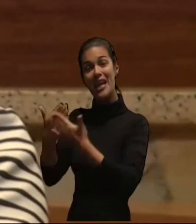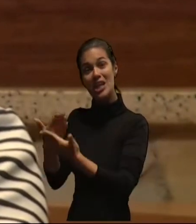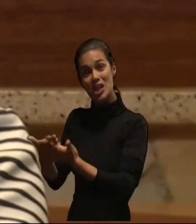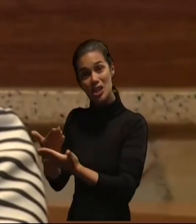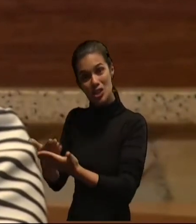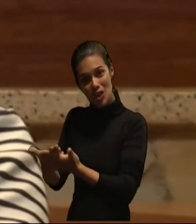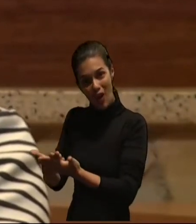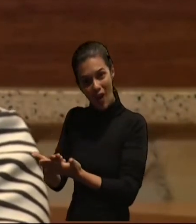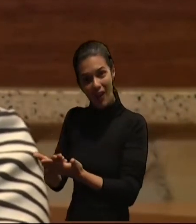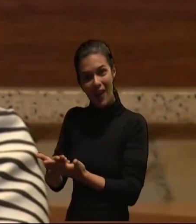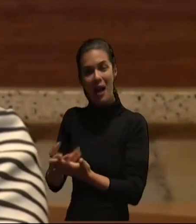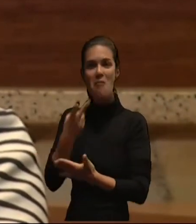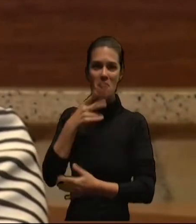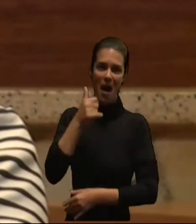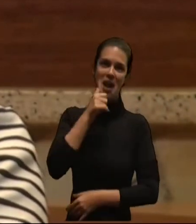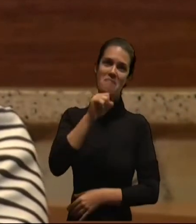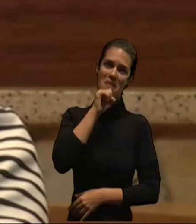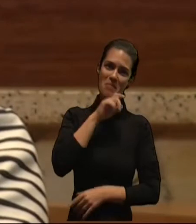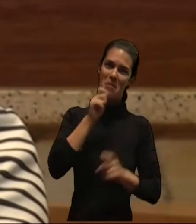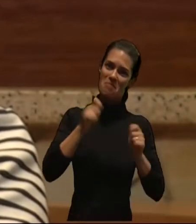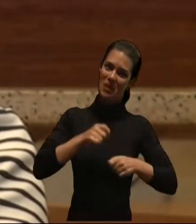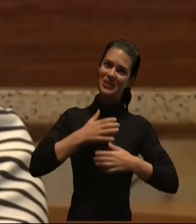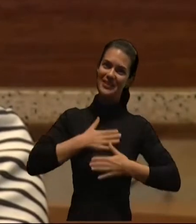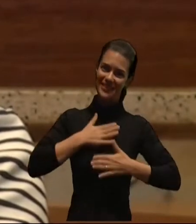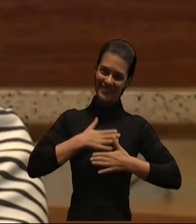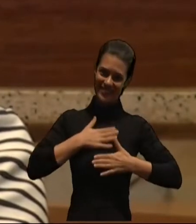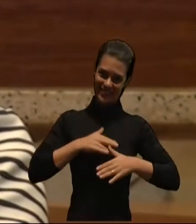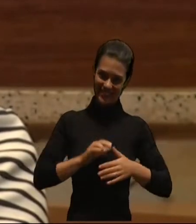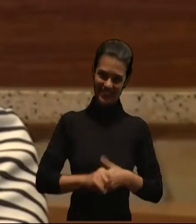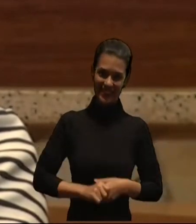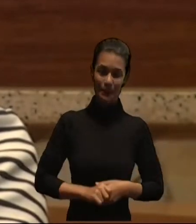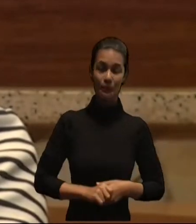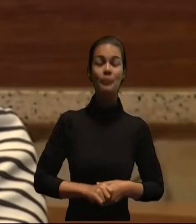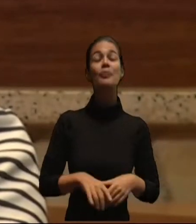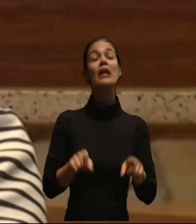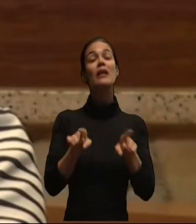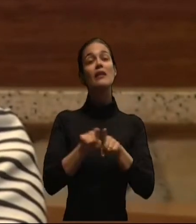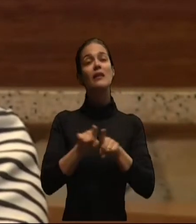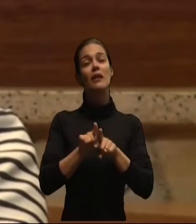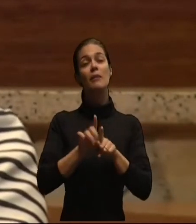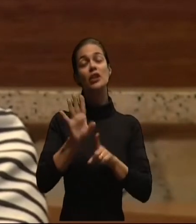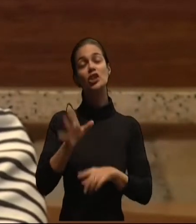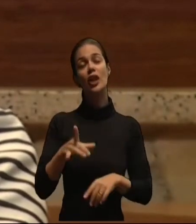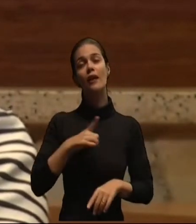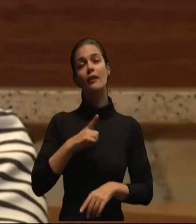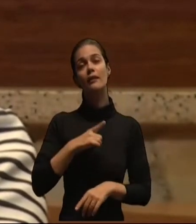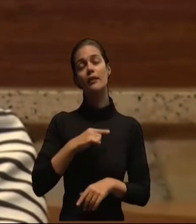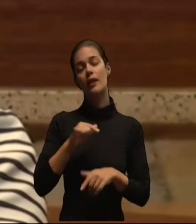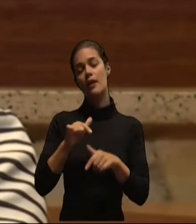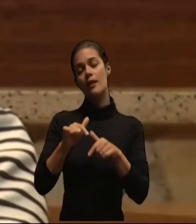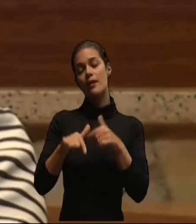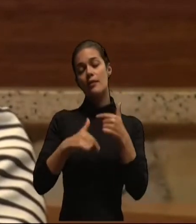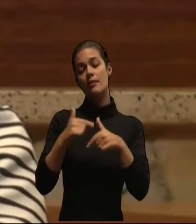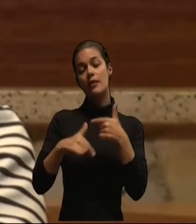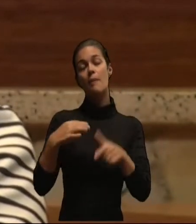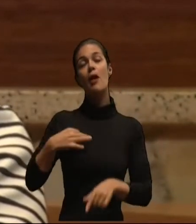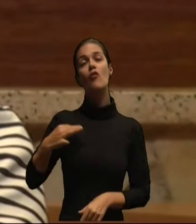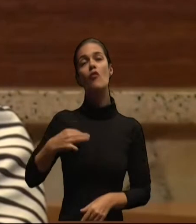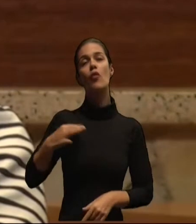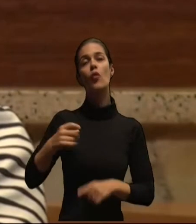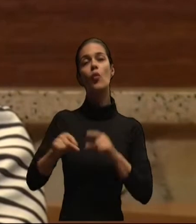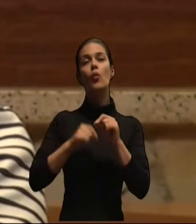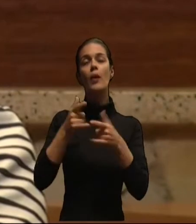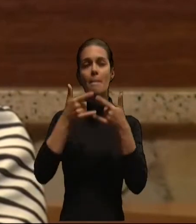voluntários, como a gente sempre fez na igreja. Um grupo de irmãs começamos fazendo máscaras para os alunos da Cristolândia,